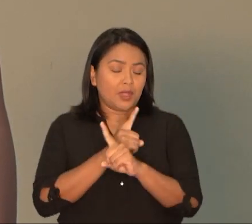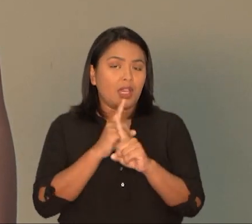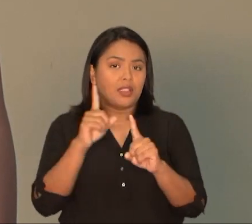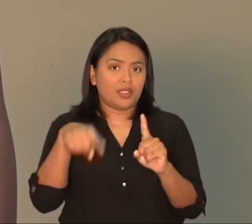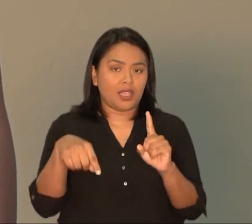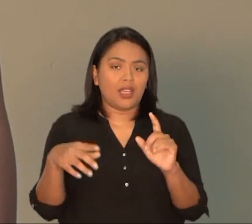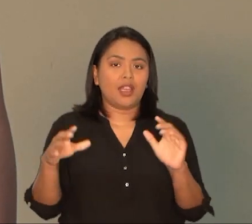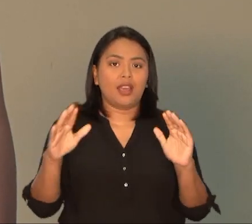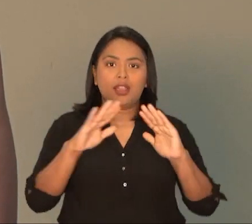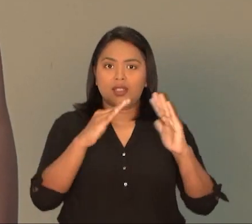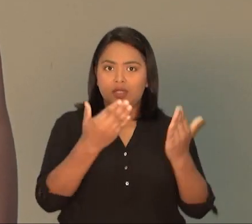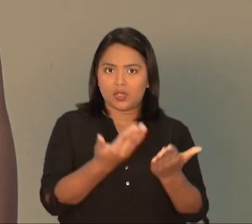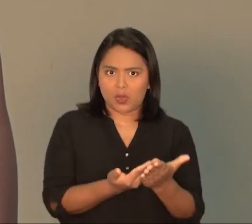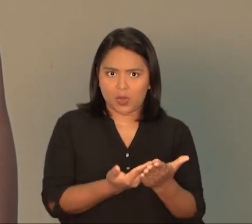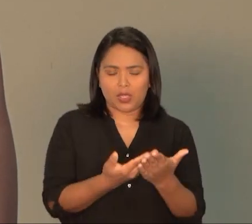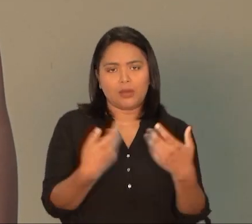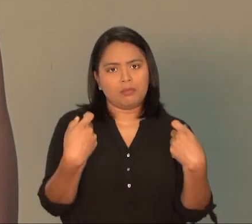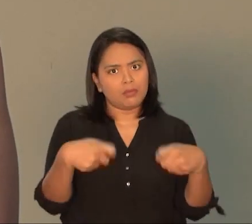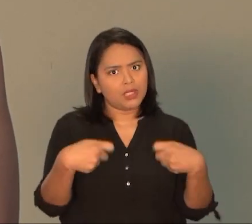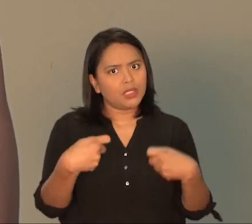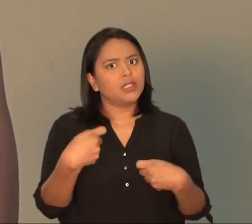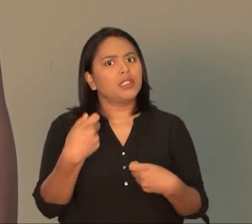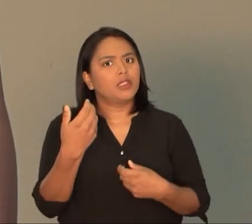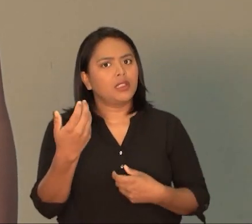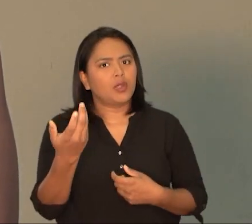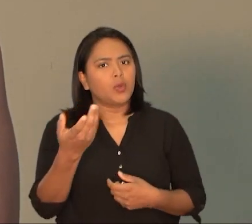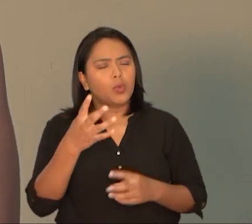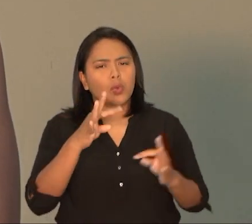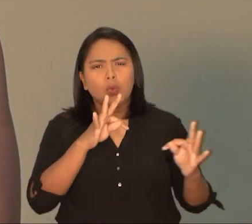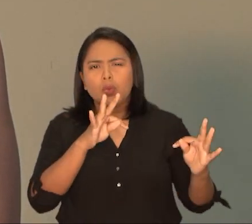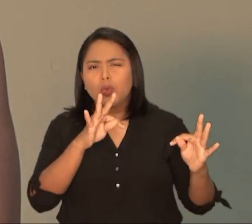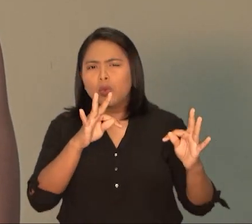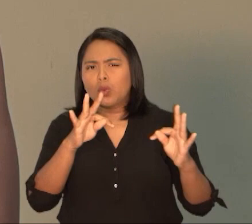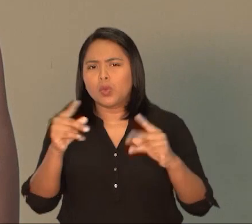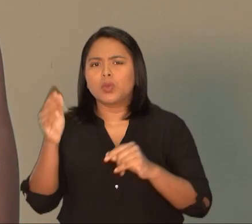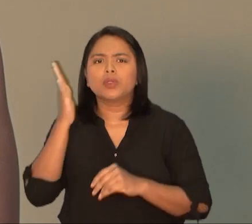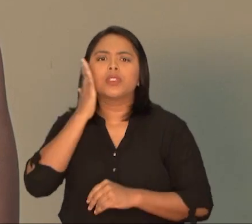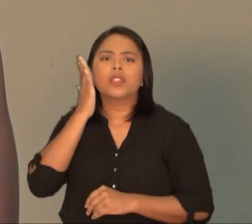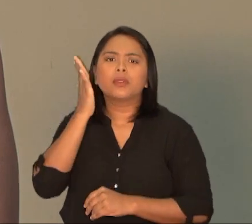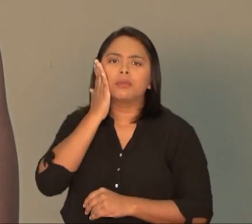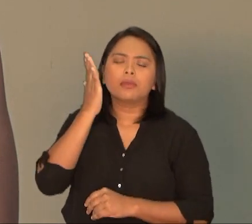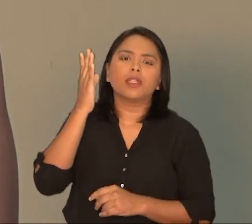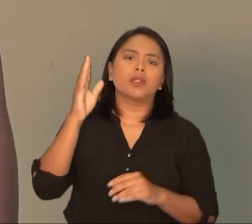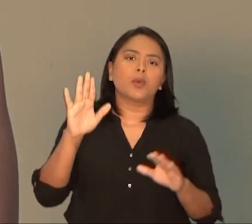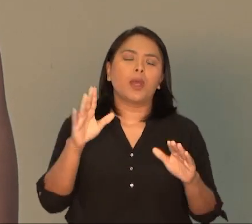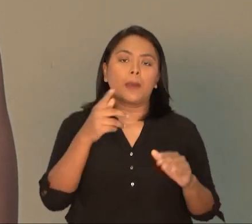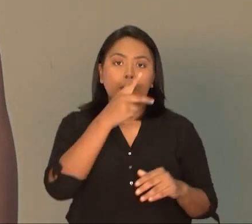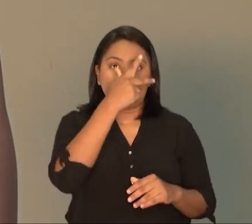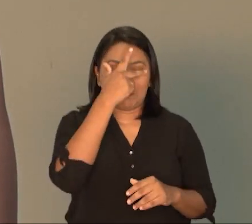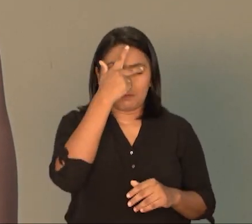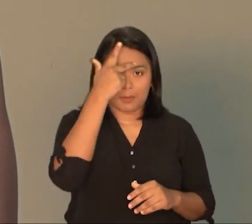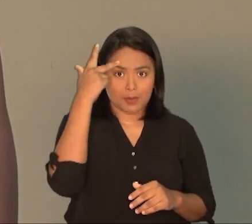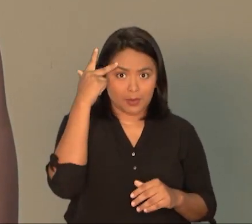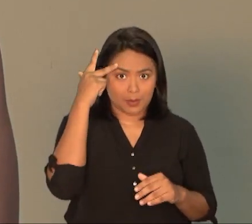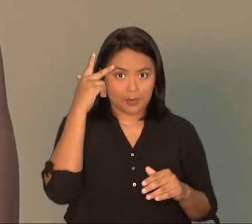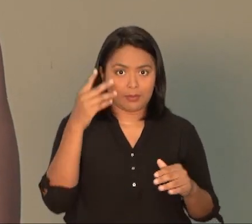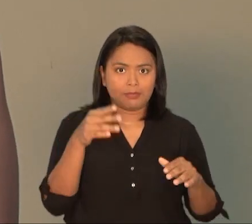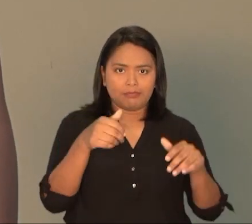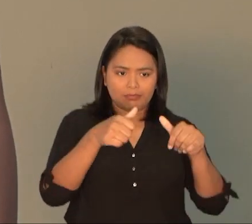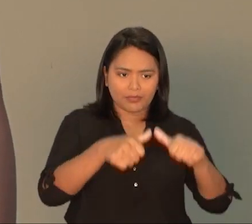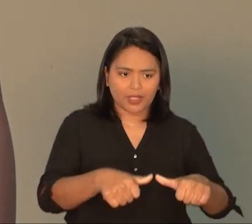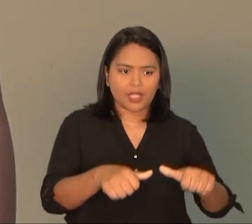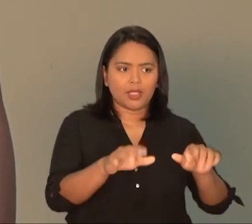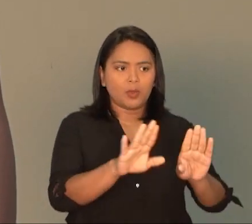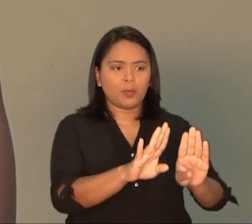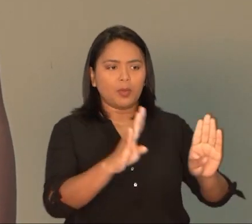precisa trabalhar toda a comunidade escolar, desde o porteiro, a secretária, os professores, os cuidadores